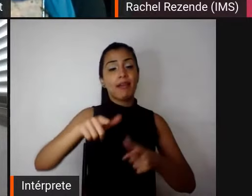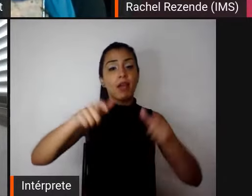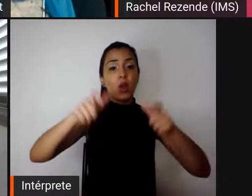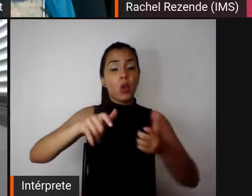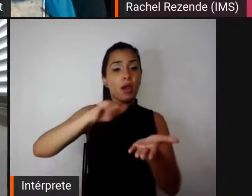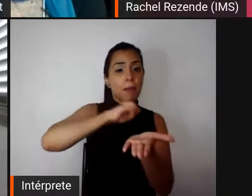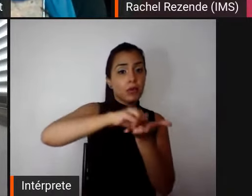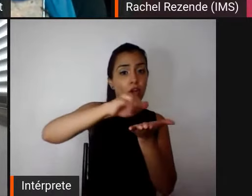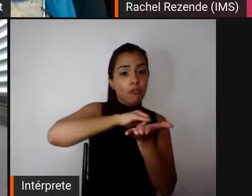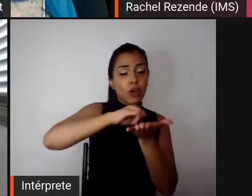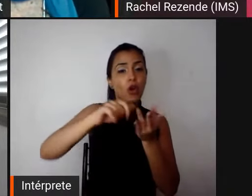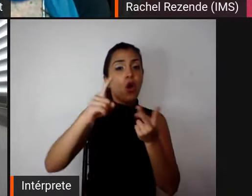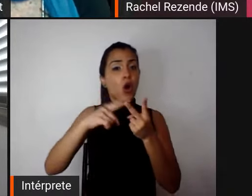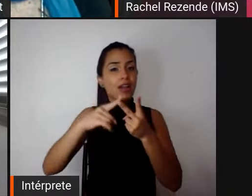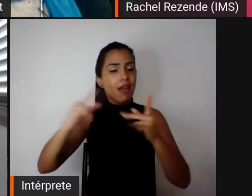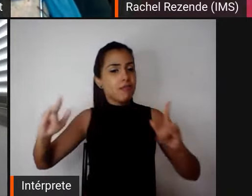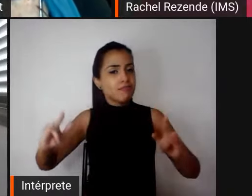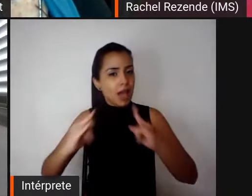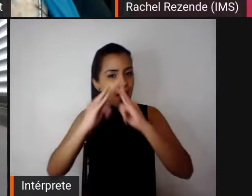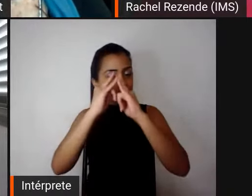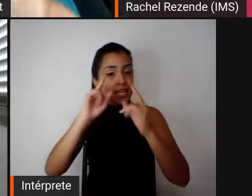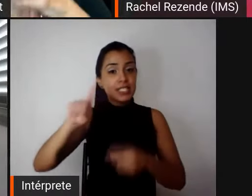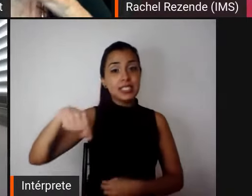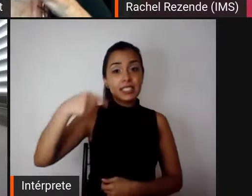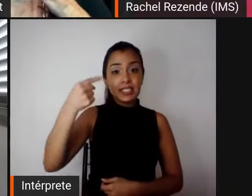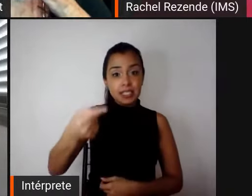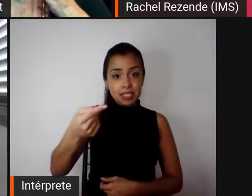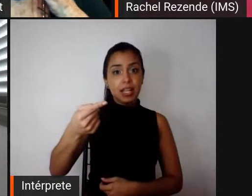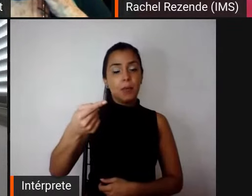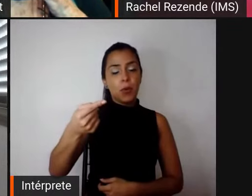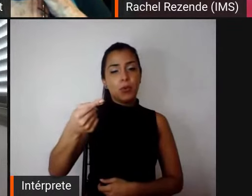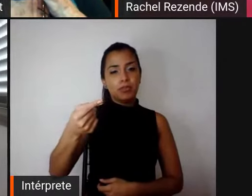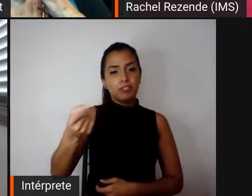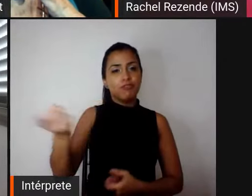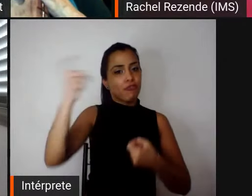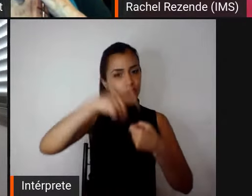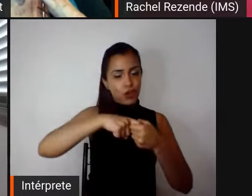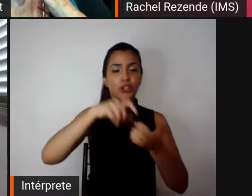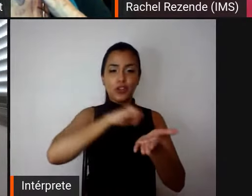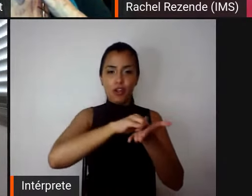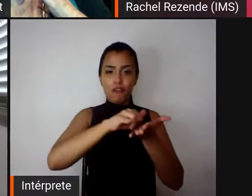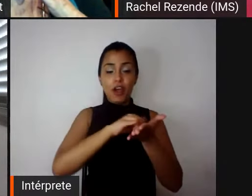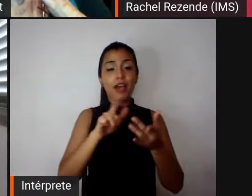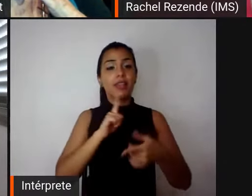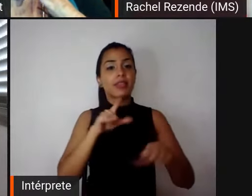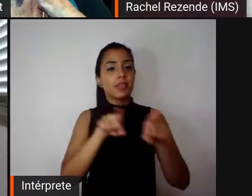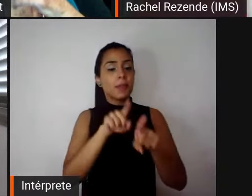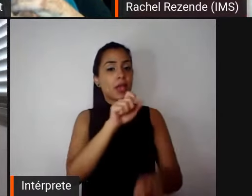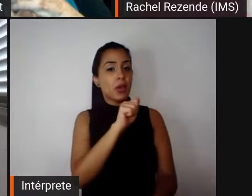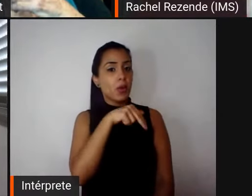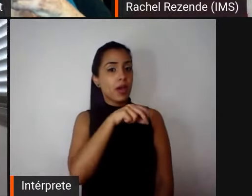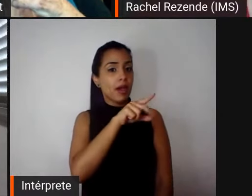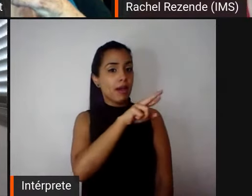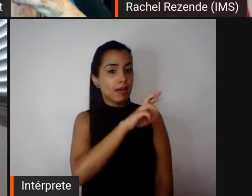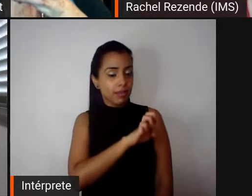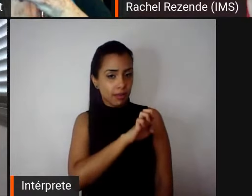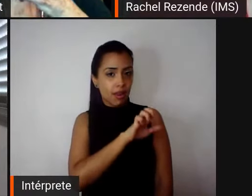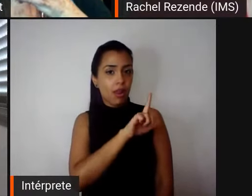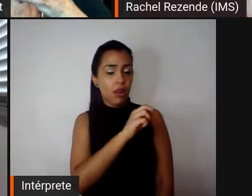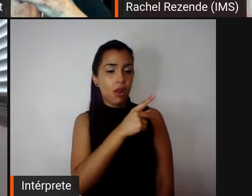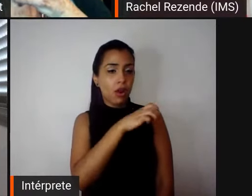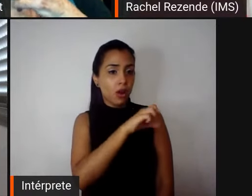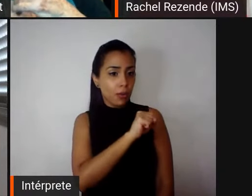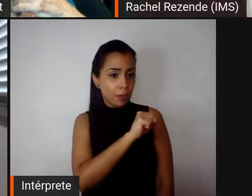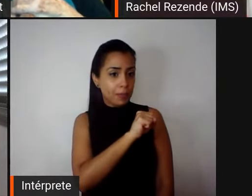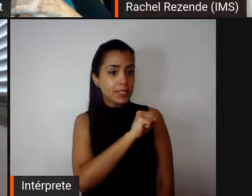Nova York, né, para estudos em pintura com André Lott, né, com Cantor, com Morris Cantor, né, no Art Students League,